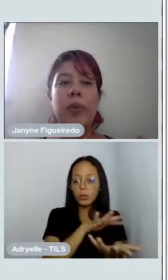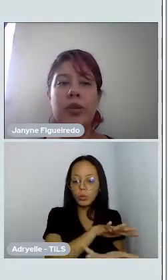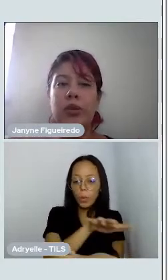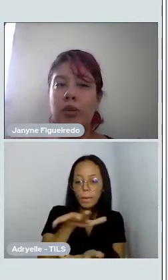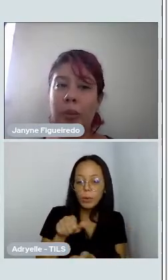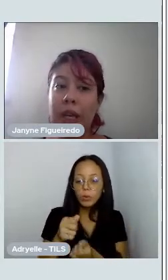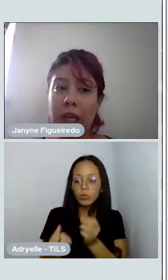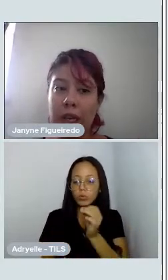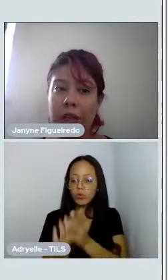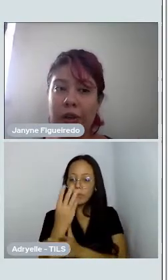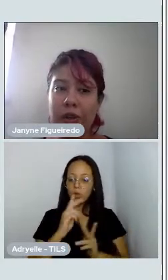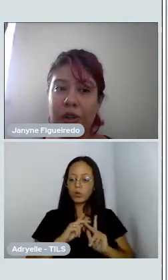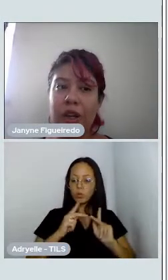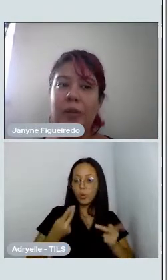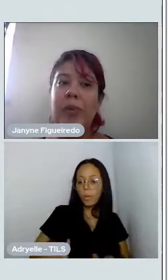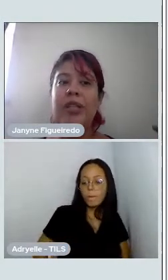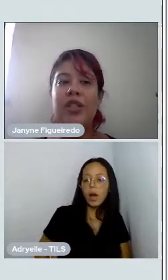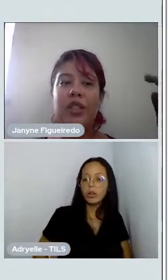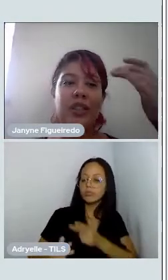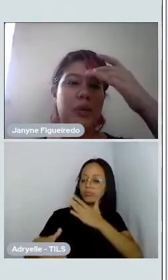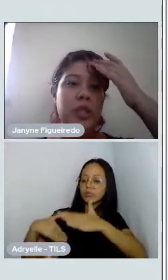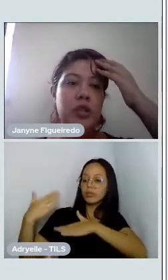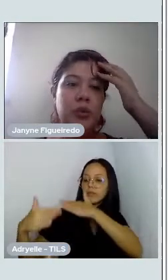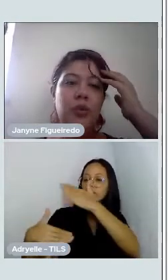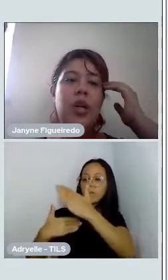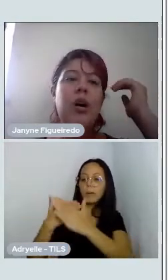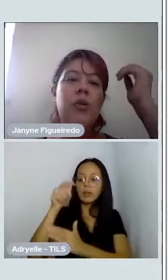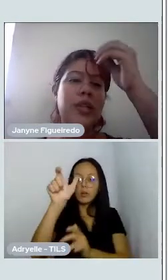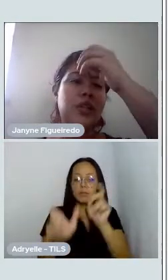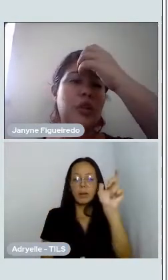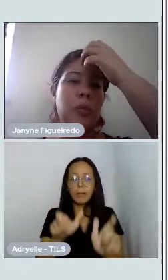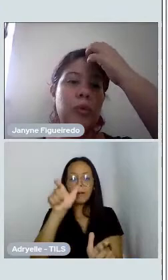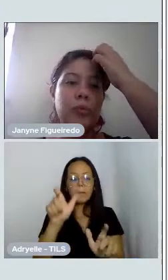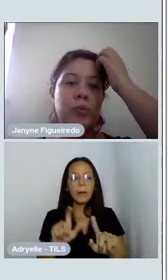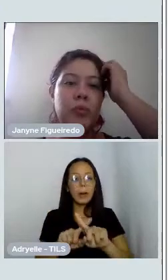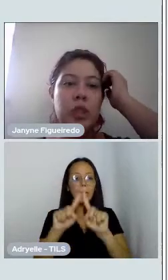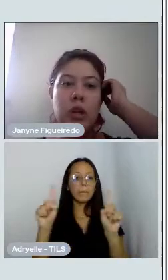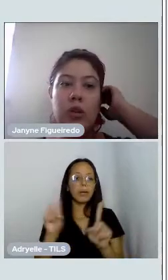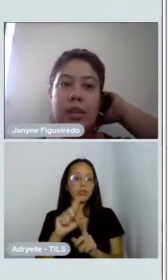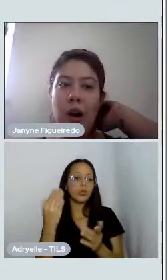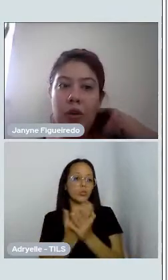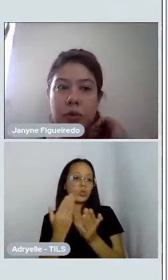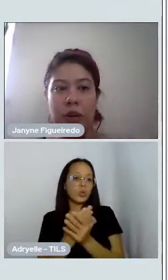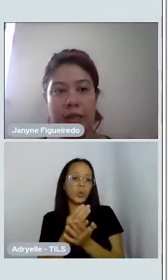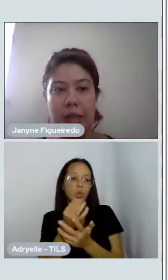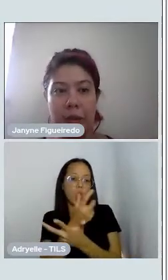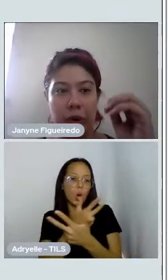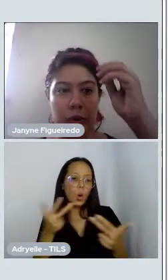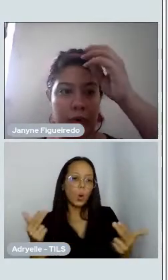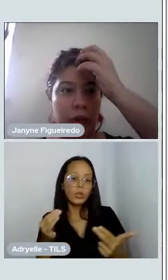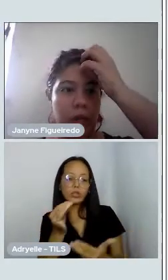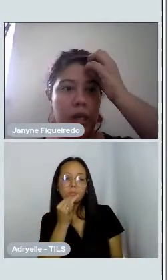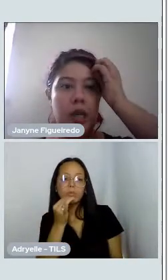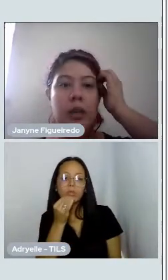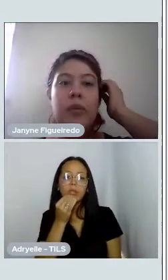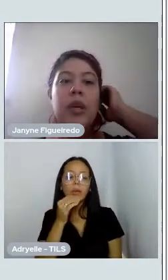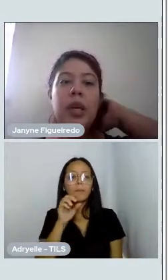do desenvolvimento dos hominídeos, mas a gente não estuda coisas como dinossauros, por